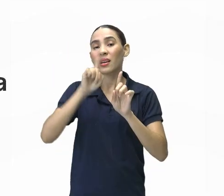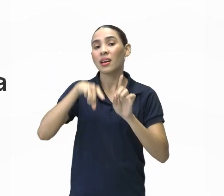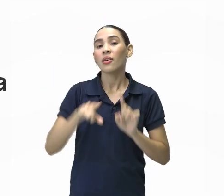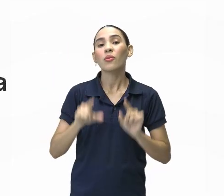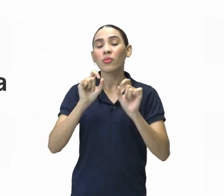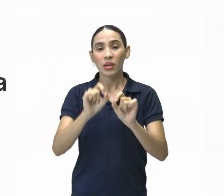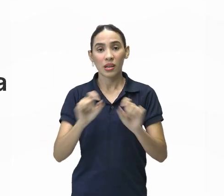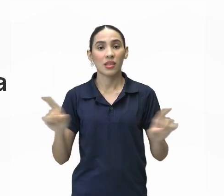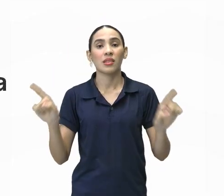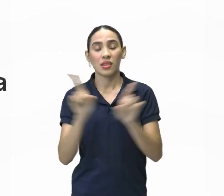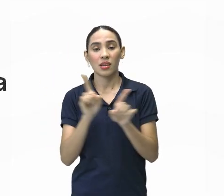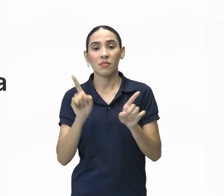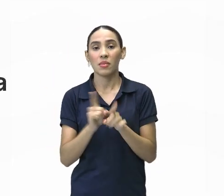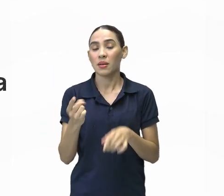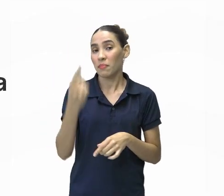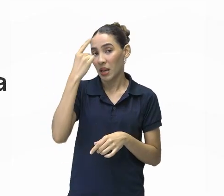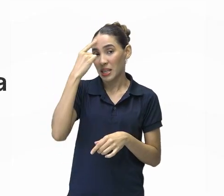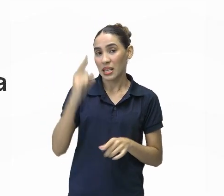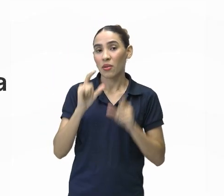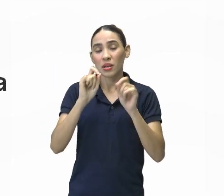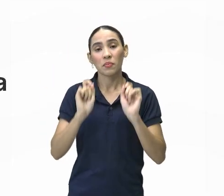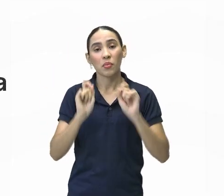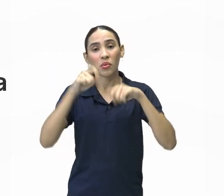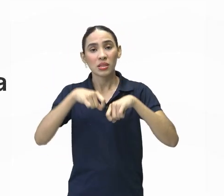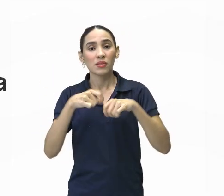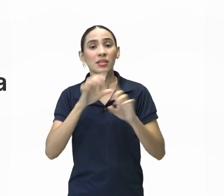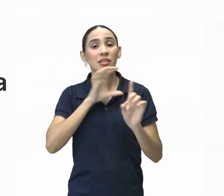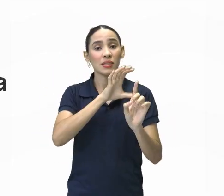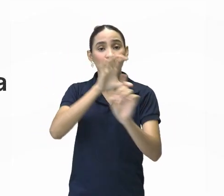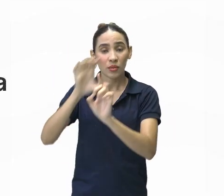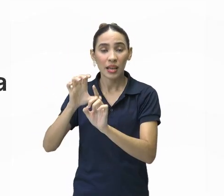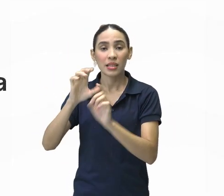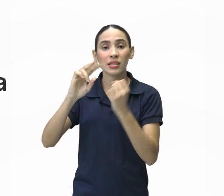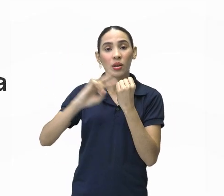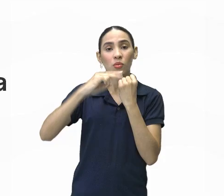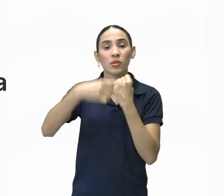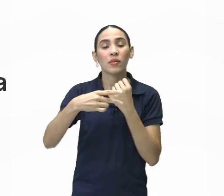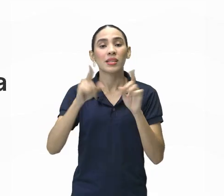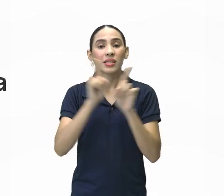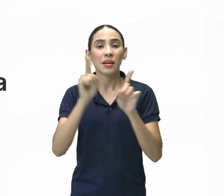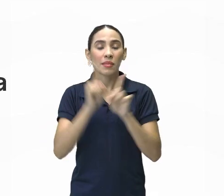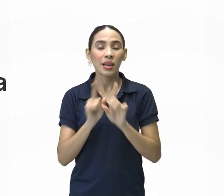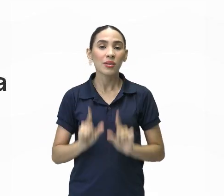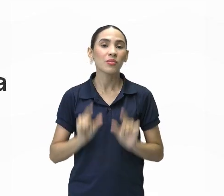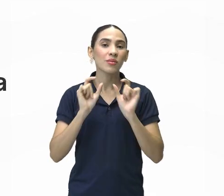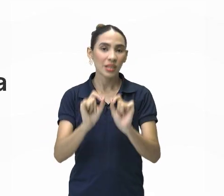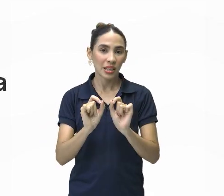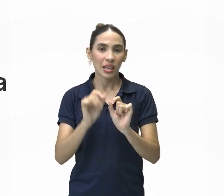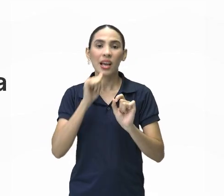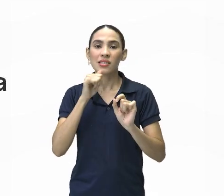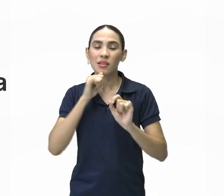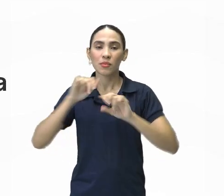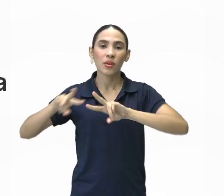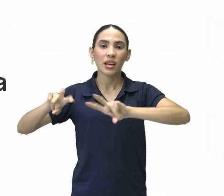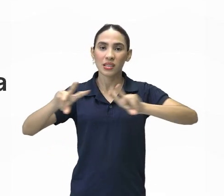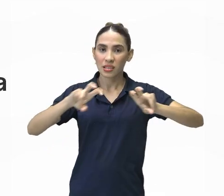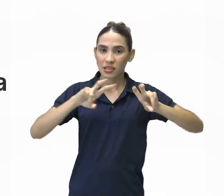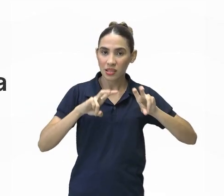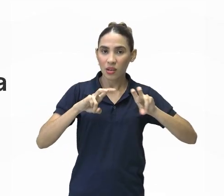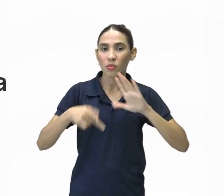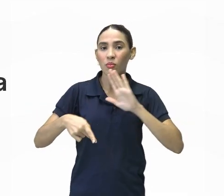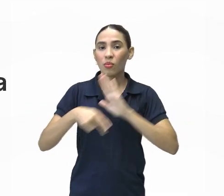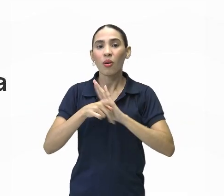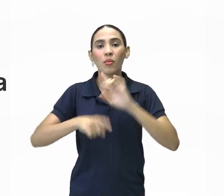é também pensar nos possíveis impactos causados pela extração